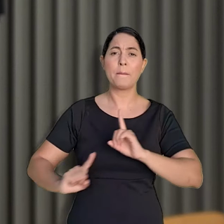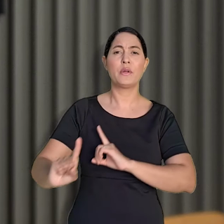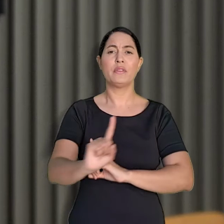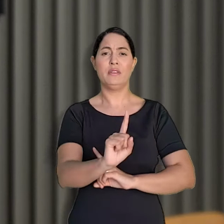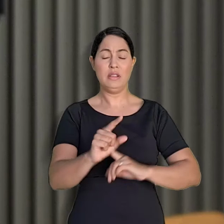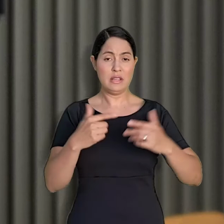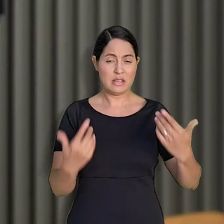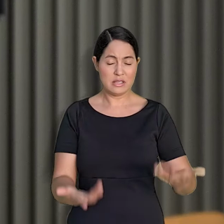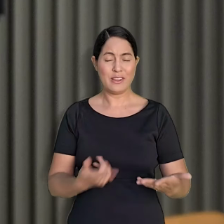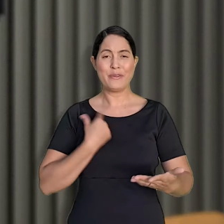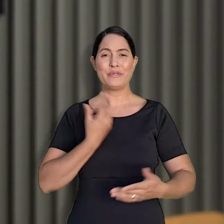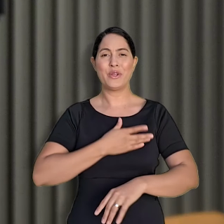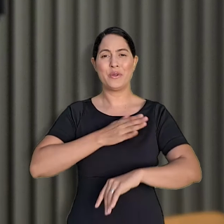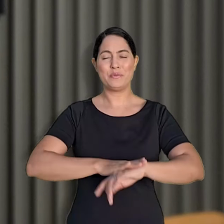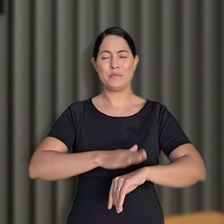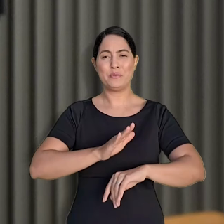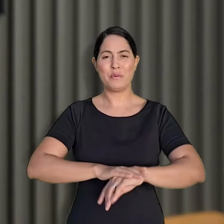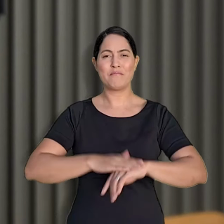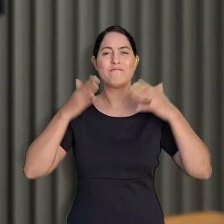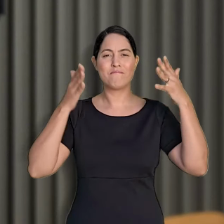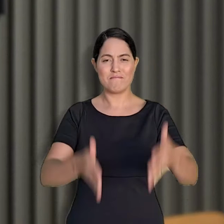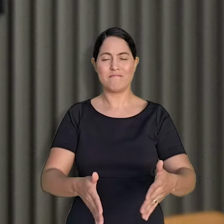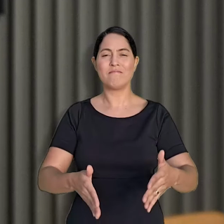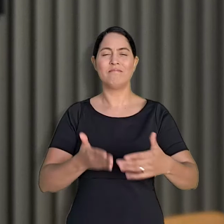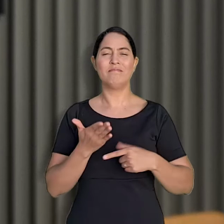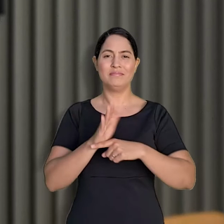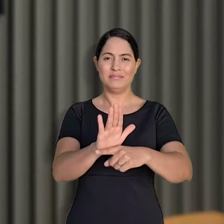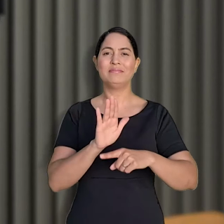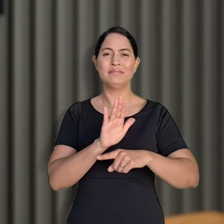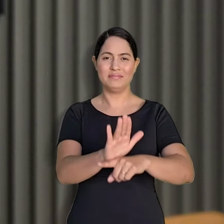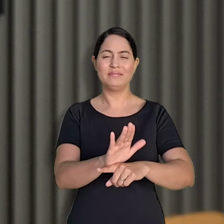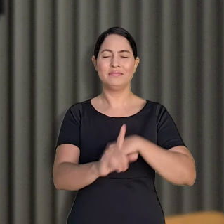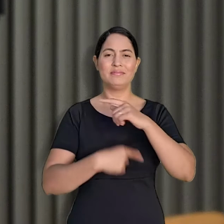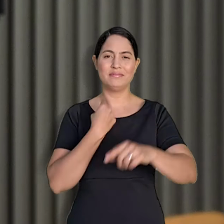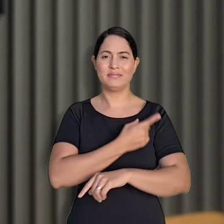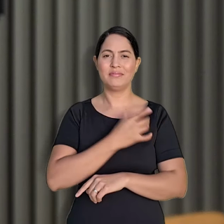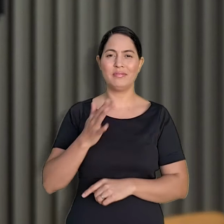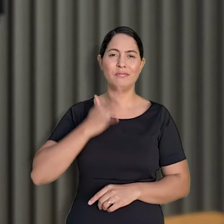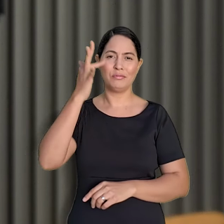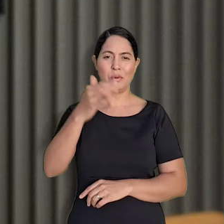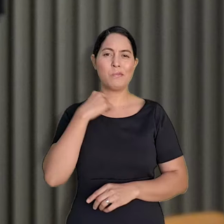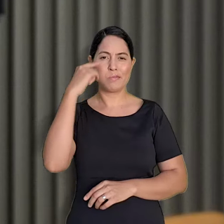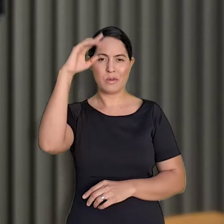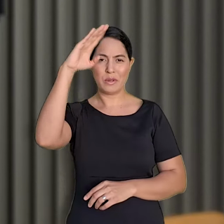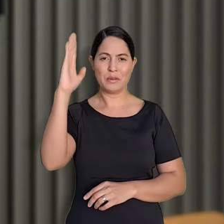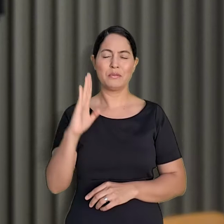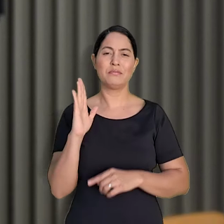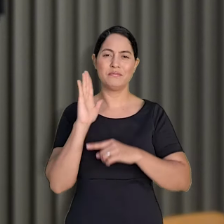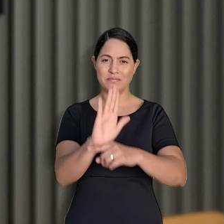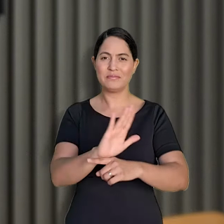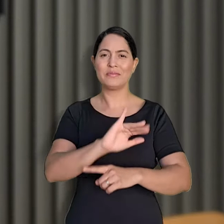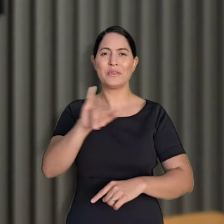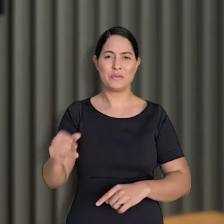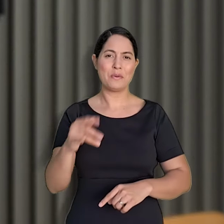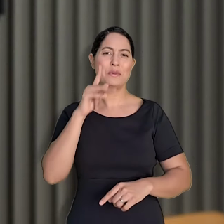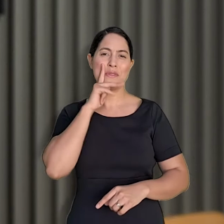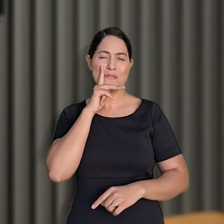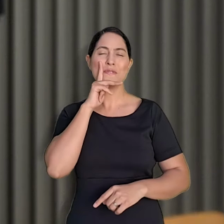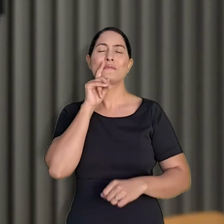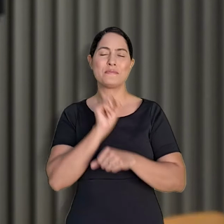protagonismo. Esse é o momento de participar, de contribuir e de construir o futuro da advocacia brasileira. João Pessoa